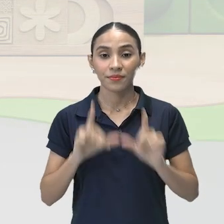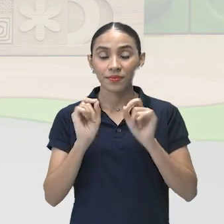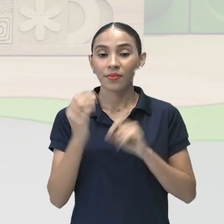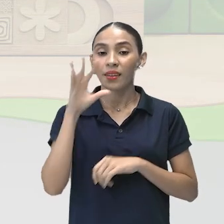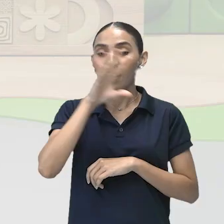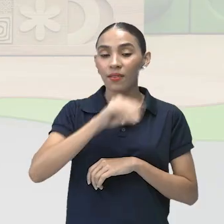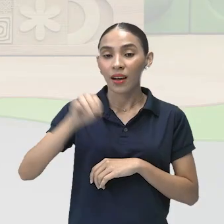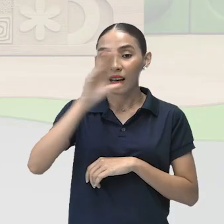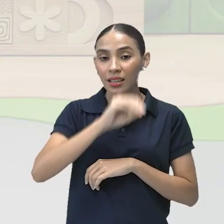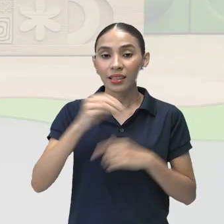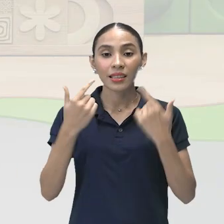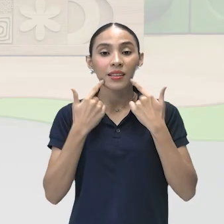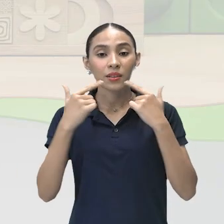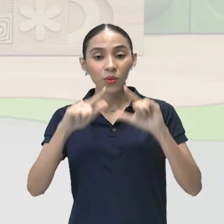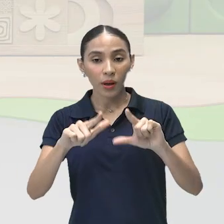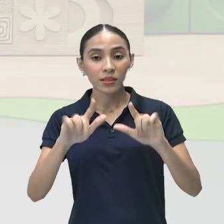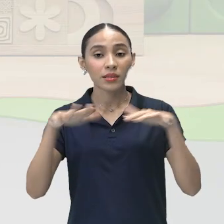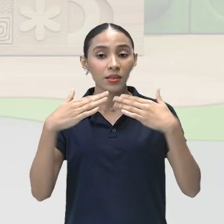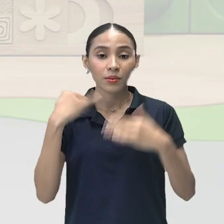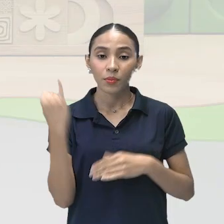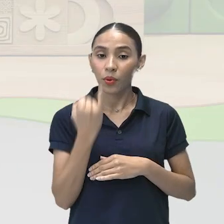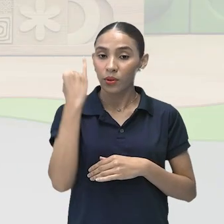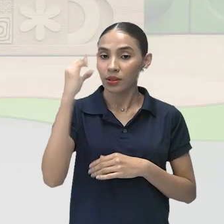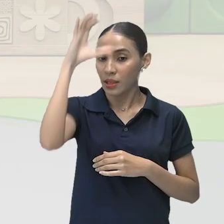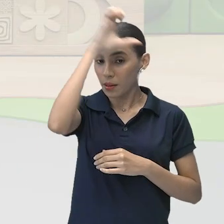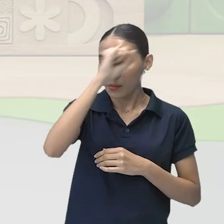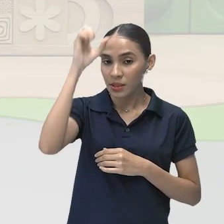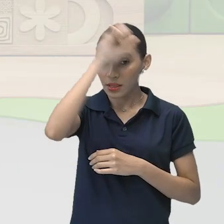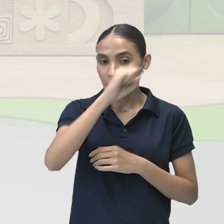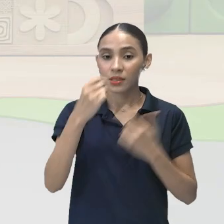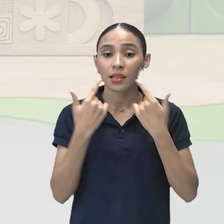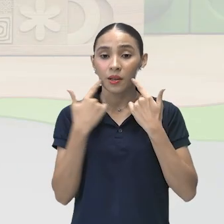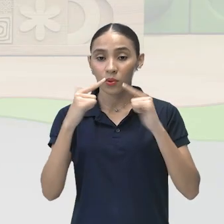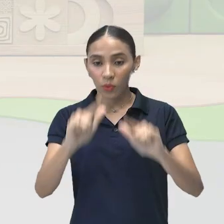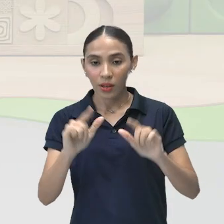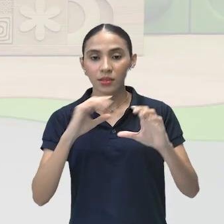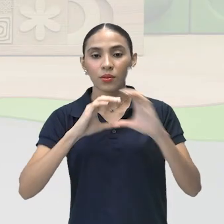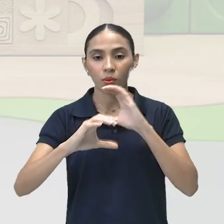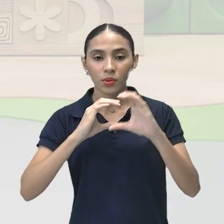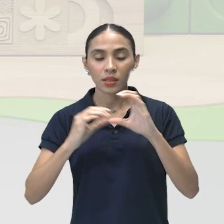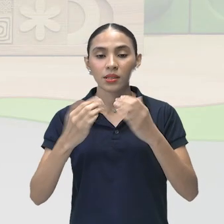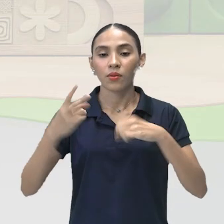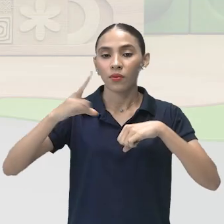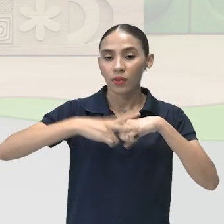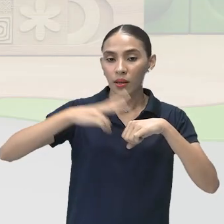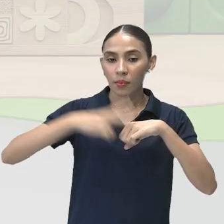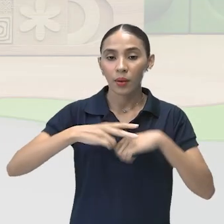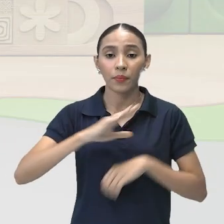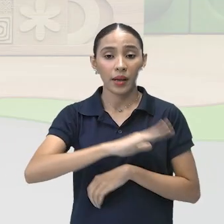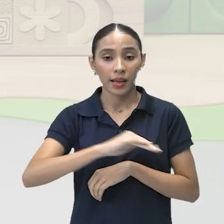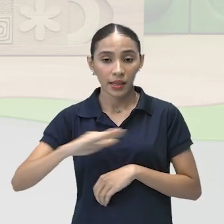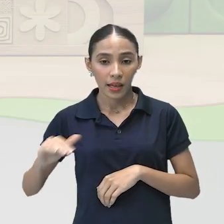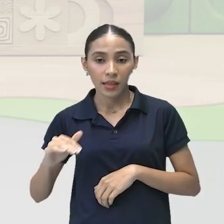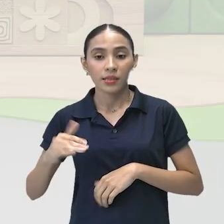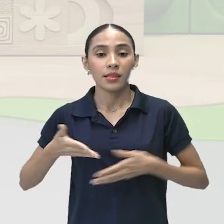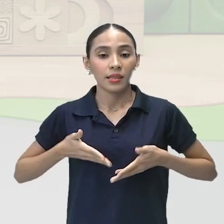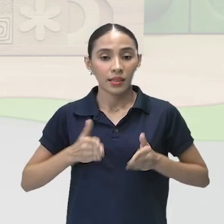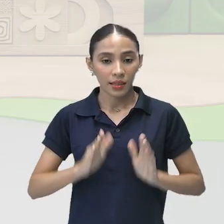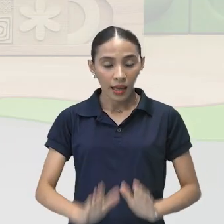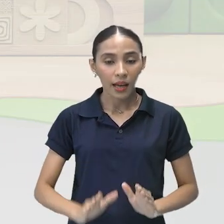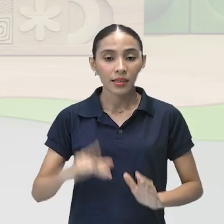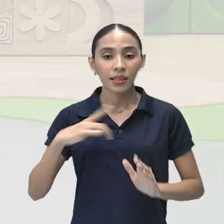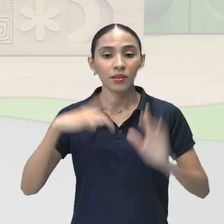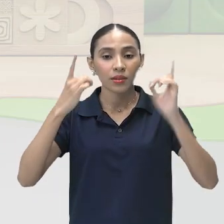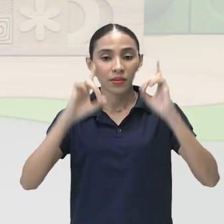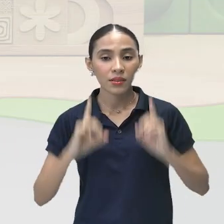e à linguagem. A audição é fundamental para a aprendizagem da linguagem e a comunicação verbal. As crianças que nascem com